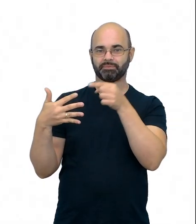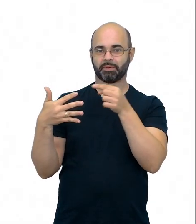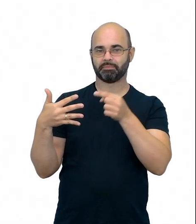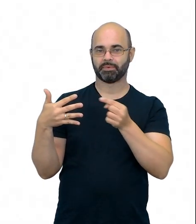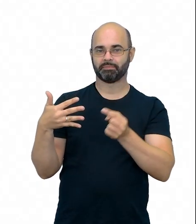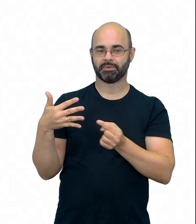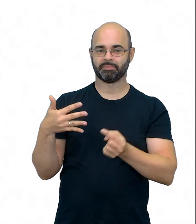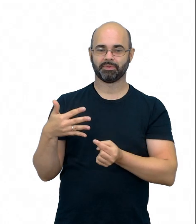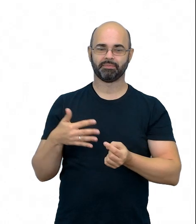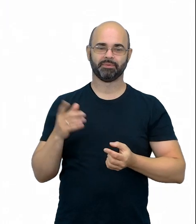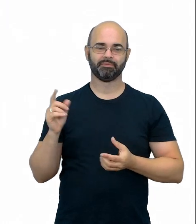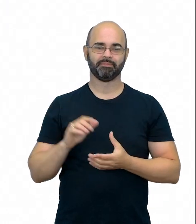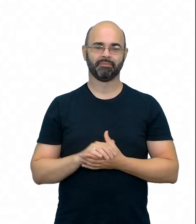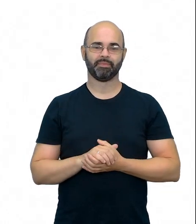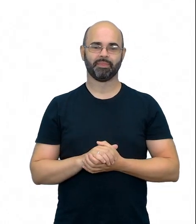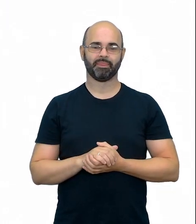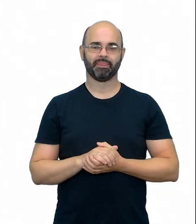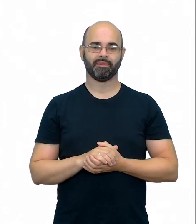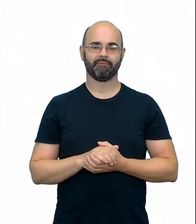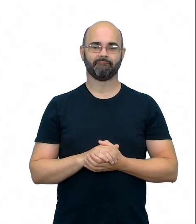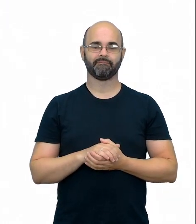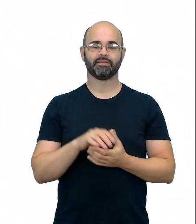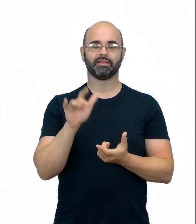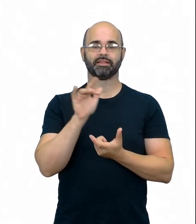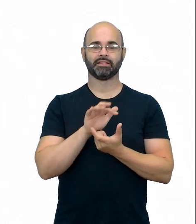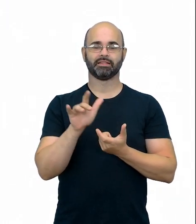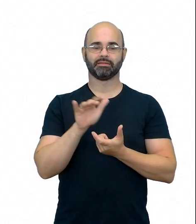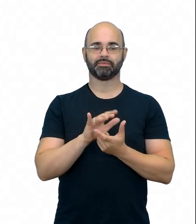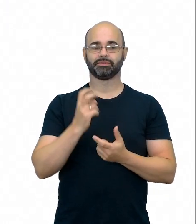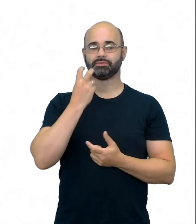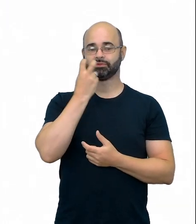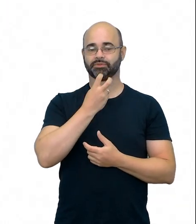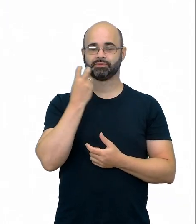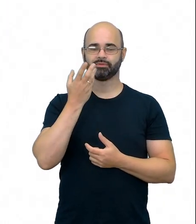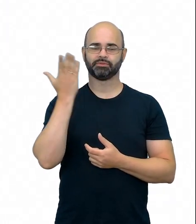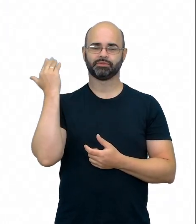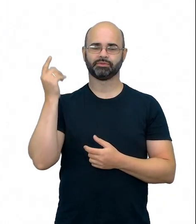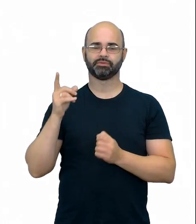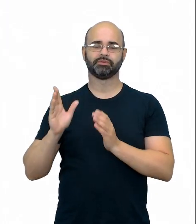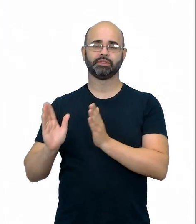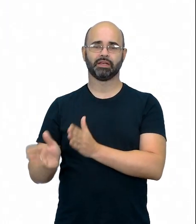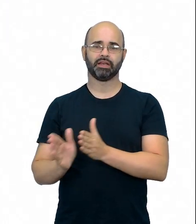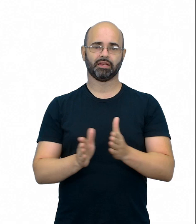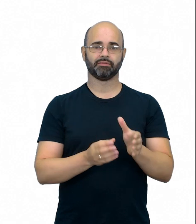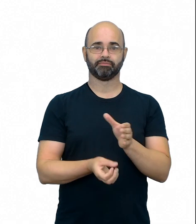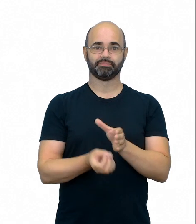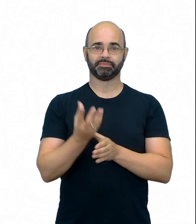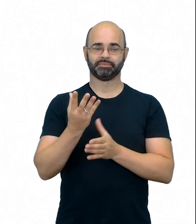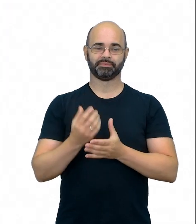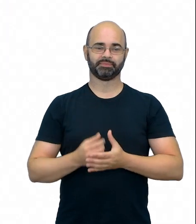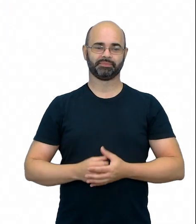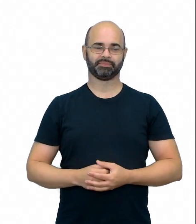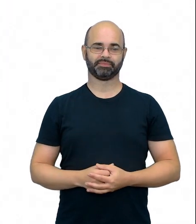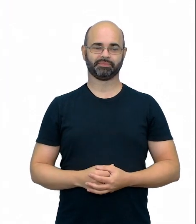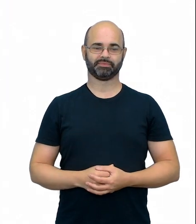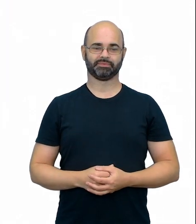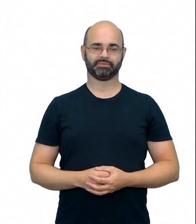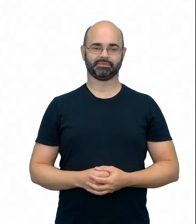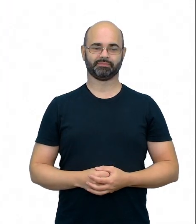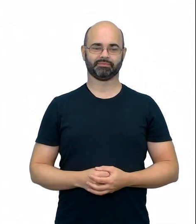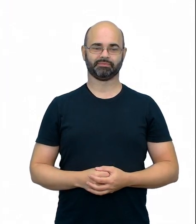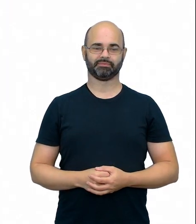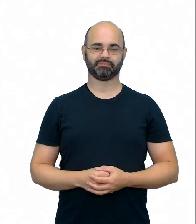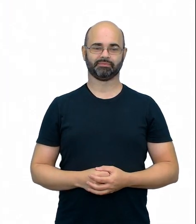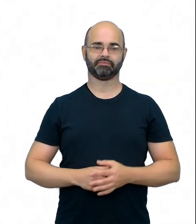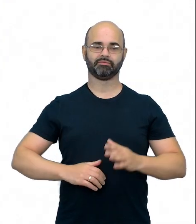letramento e oralidade discutidas já na formação de etapa. Apresentar habilidades essenciais